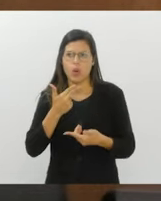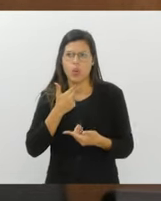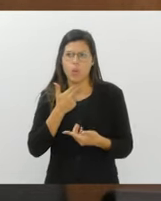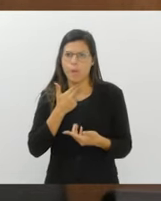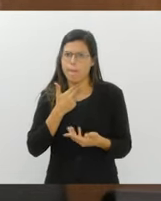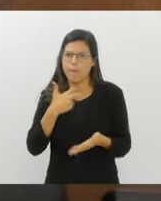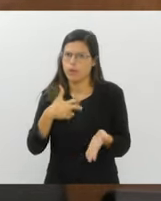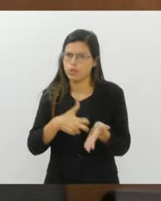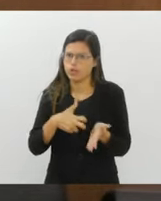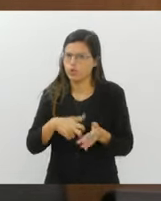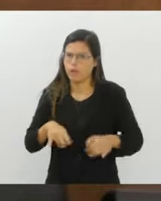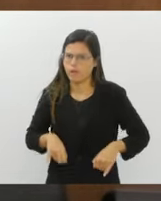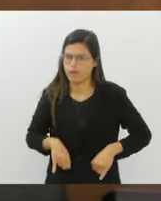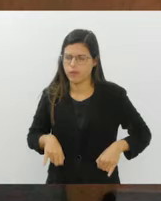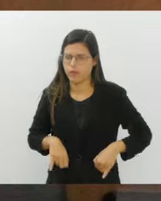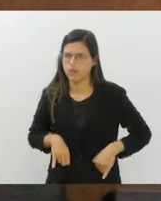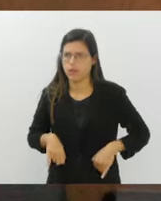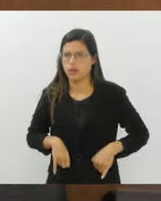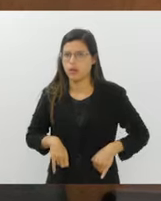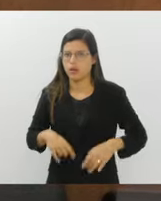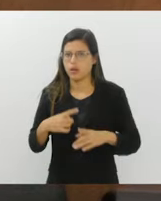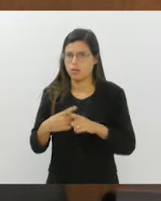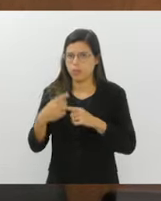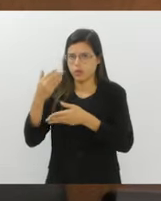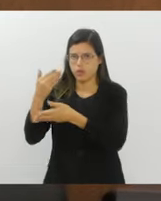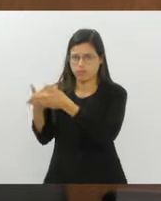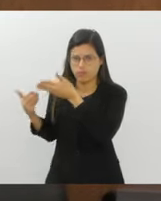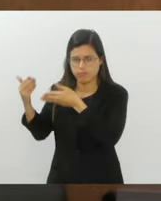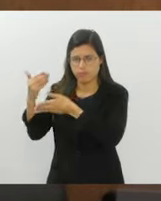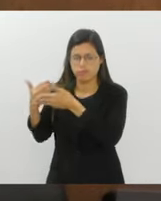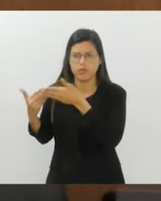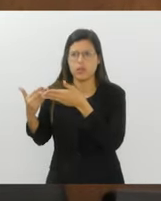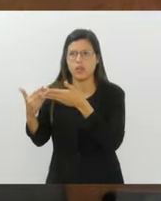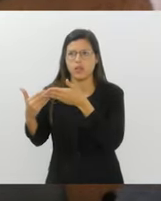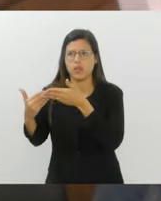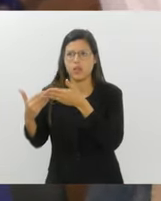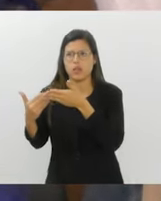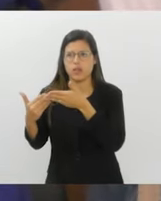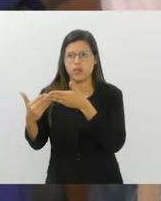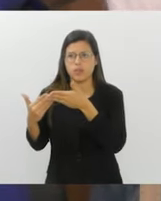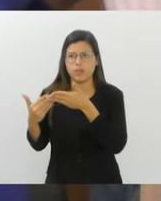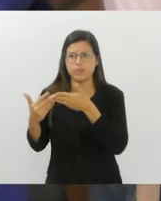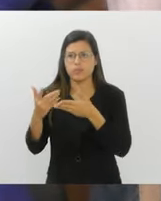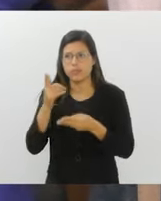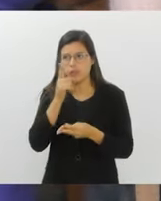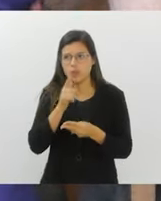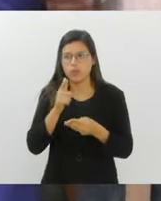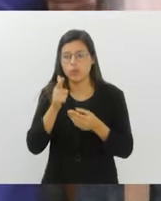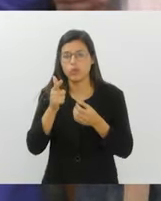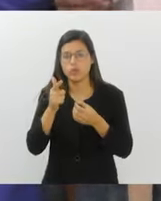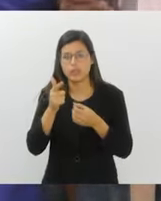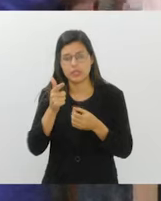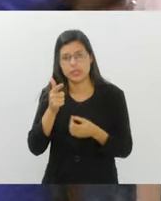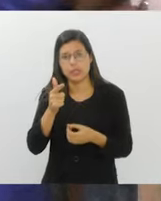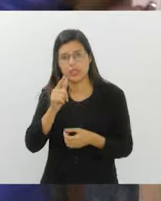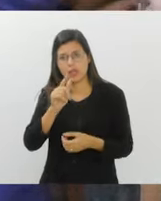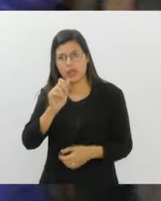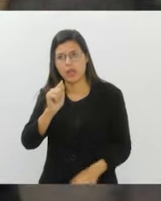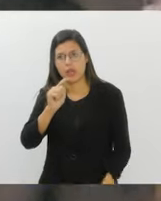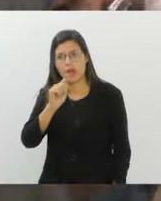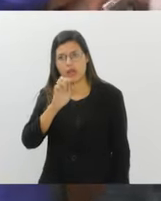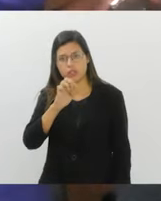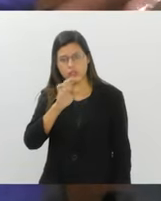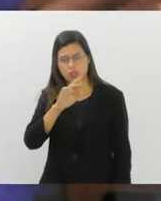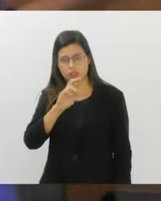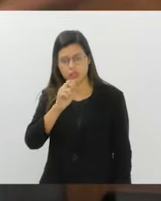Isso tem que ser pescado. Porque, na minha época, para sustentar a Getran, para sustentar a